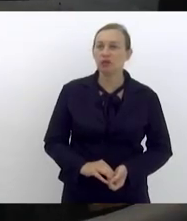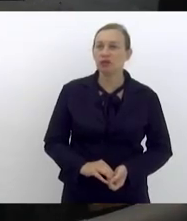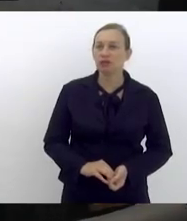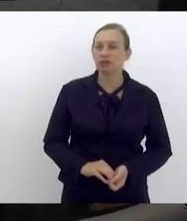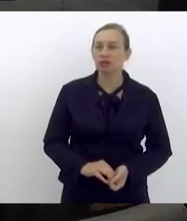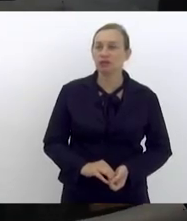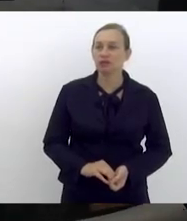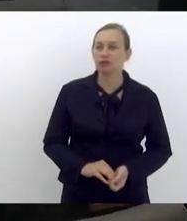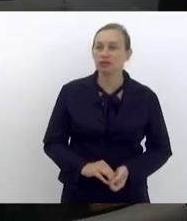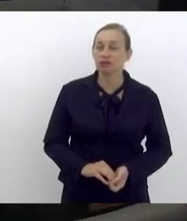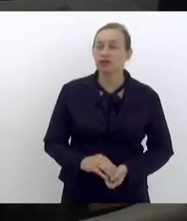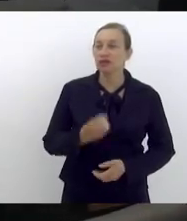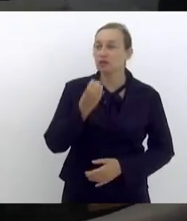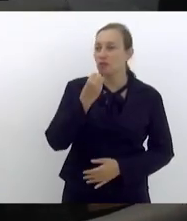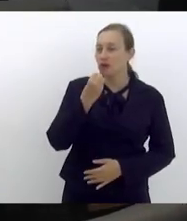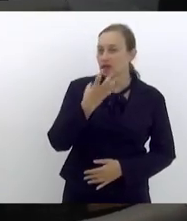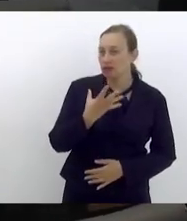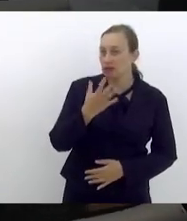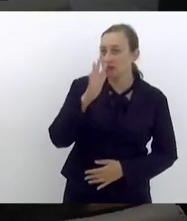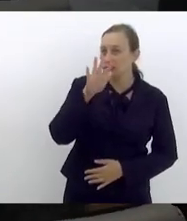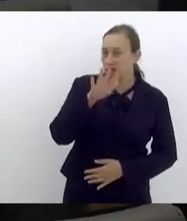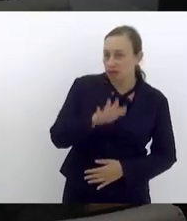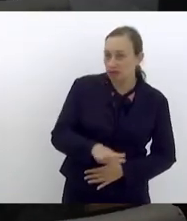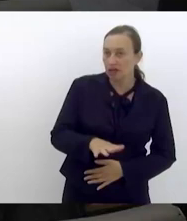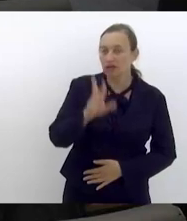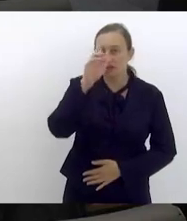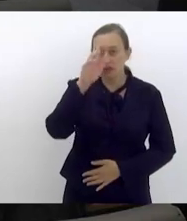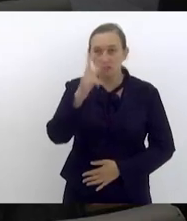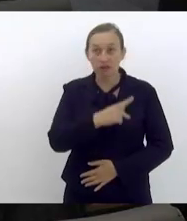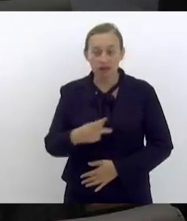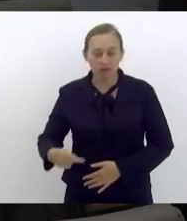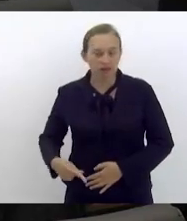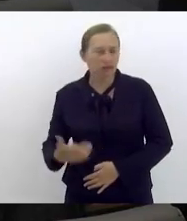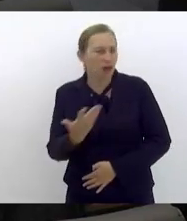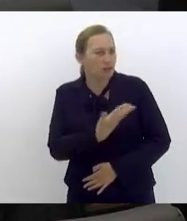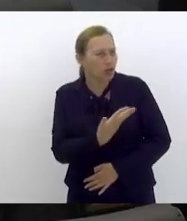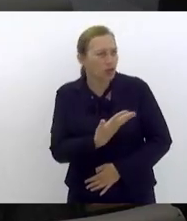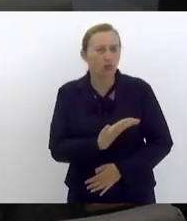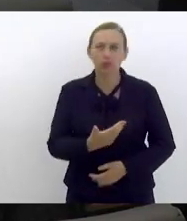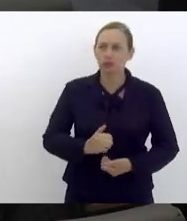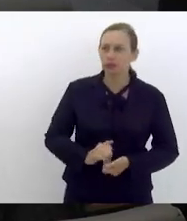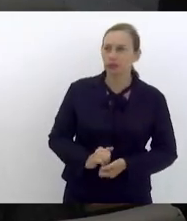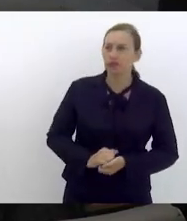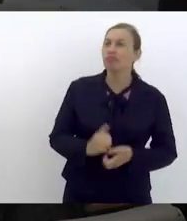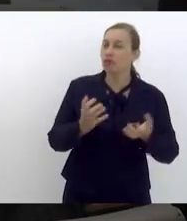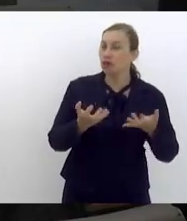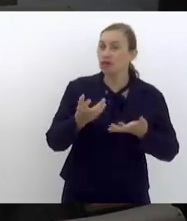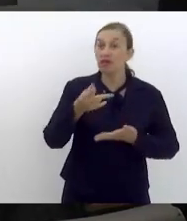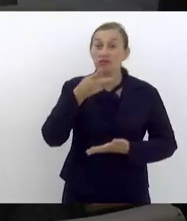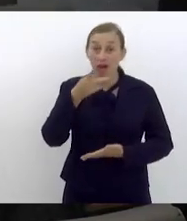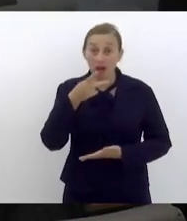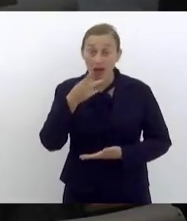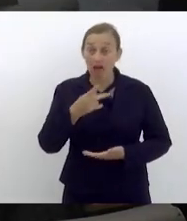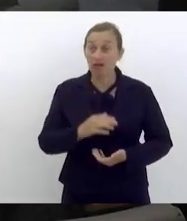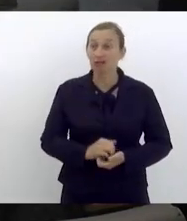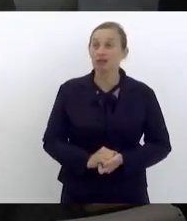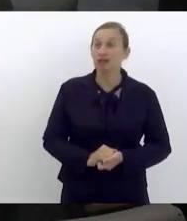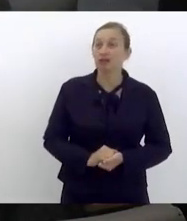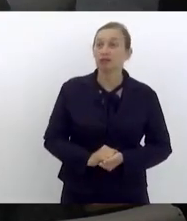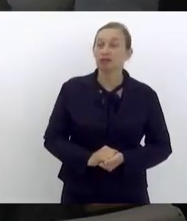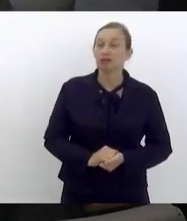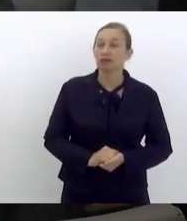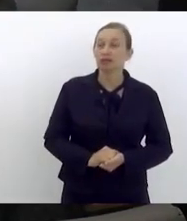Boa tarde, presidente. Obrigada. Boa tarde, nobres colegas. Queria dizer o seguinte, que